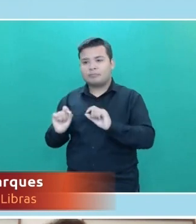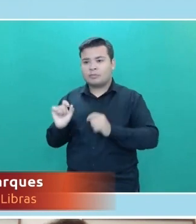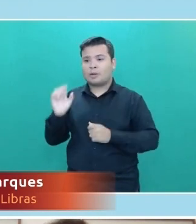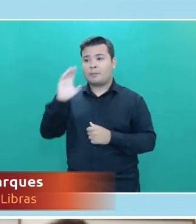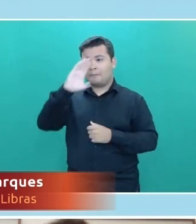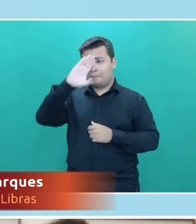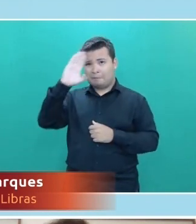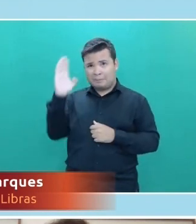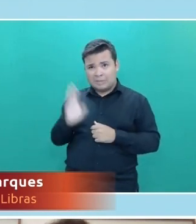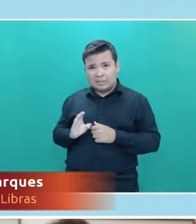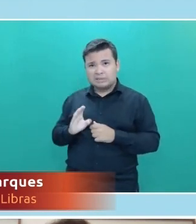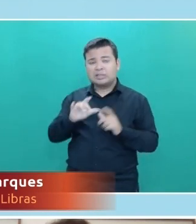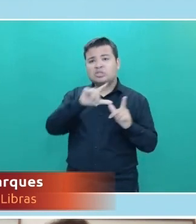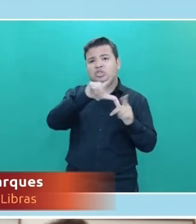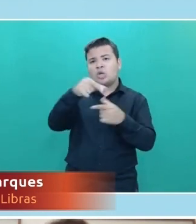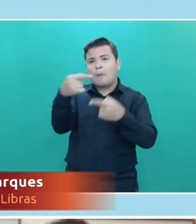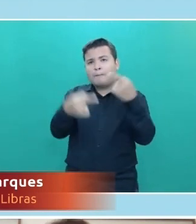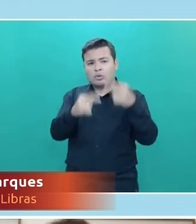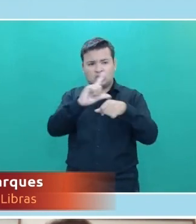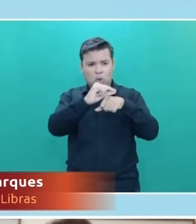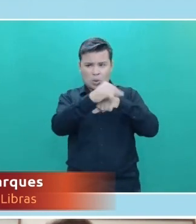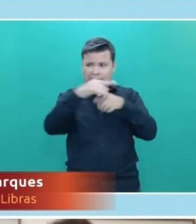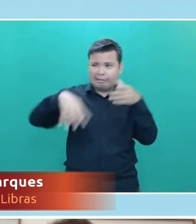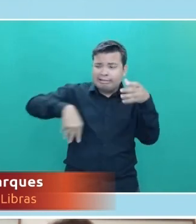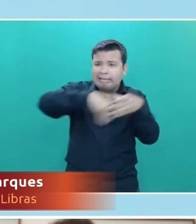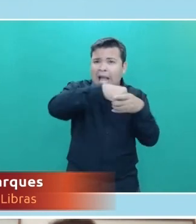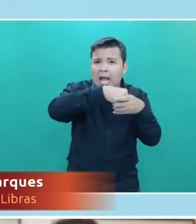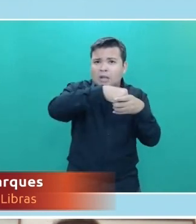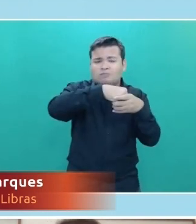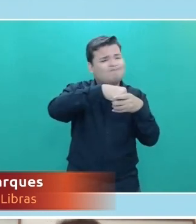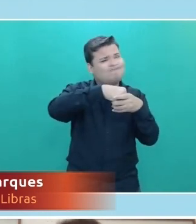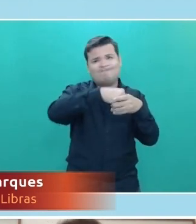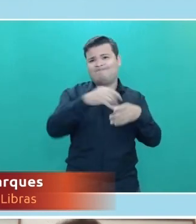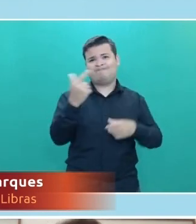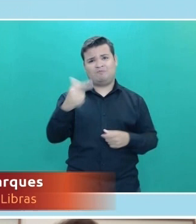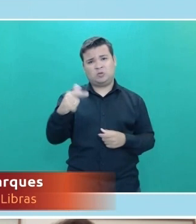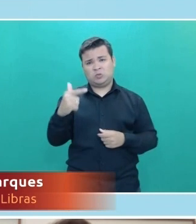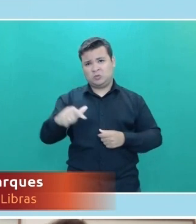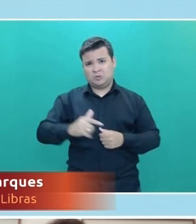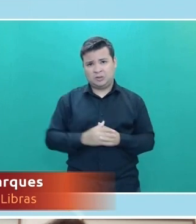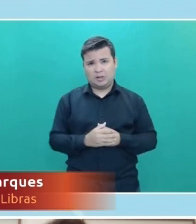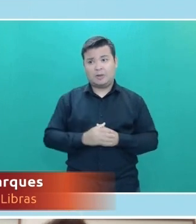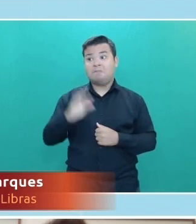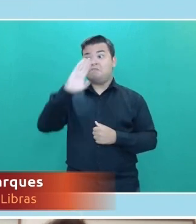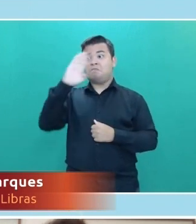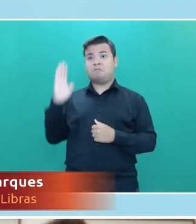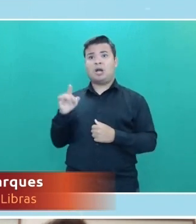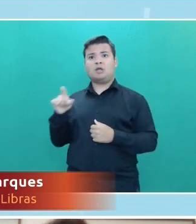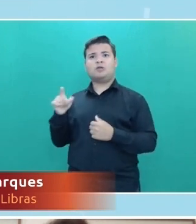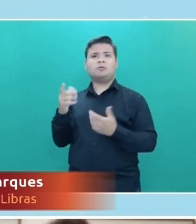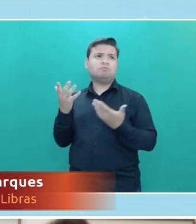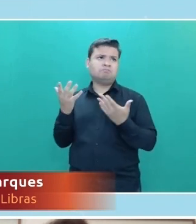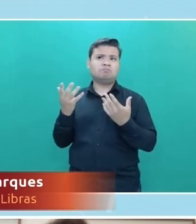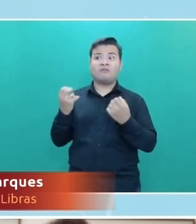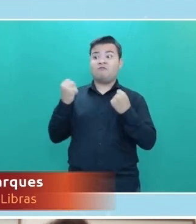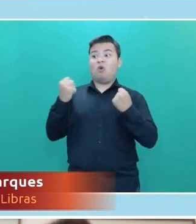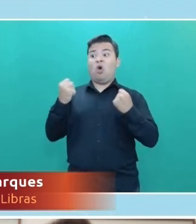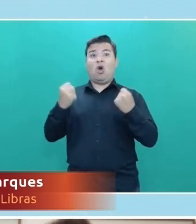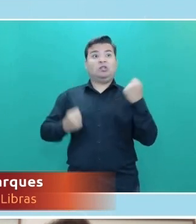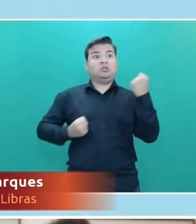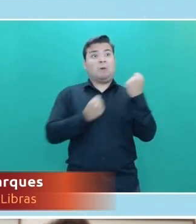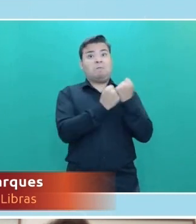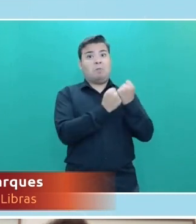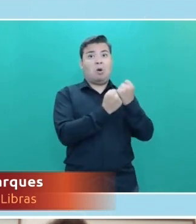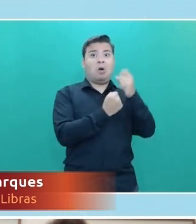jogo geopolítico da OTAN. O Brasil não tem um peso muito significativo para os Estados Unidos e para os aliados da